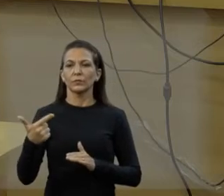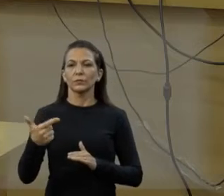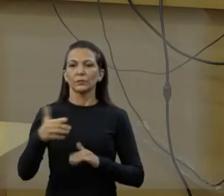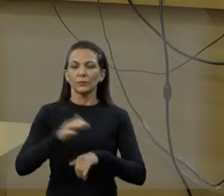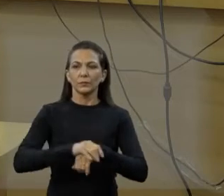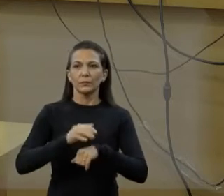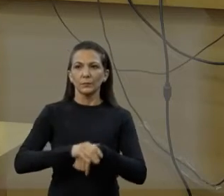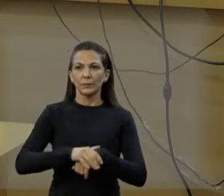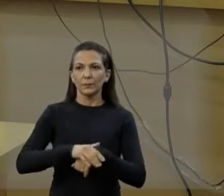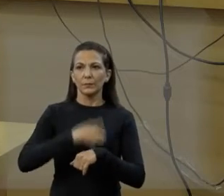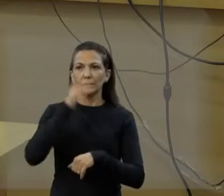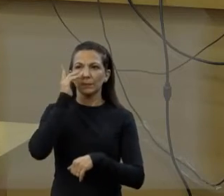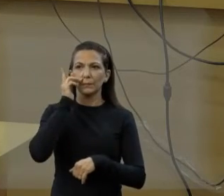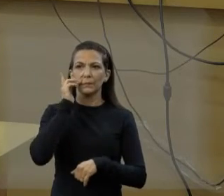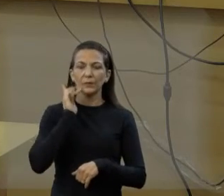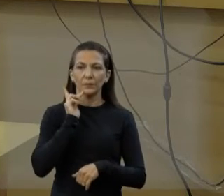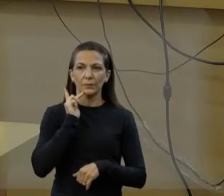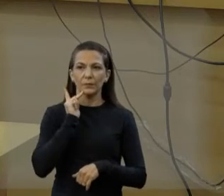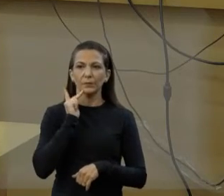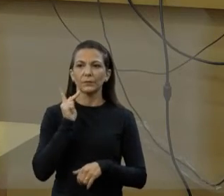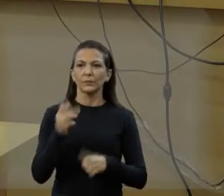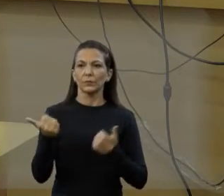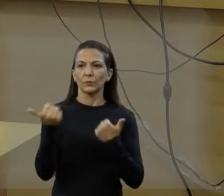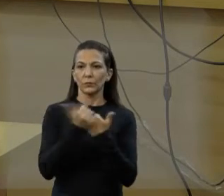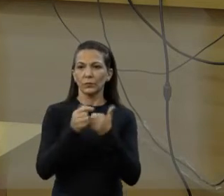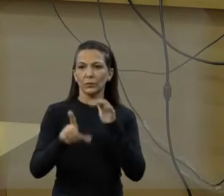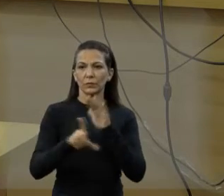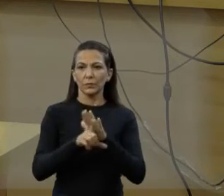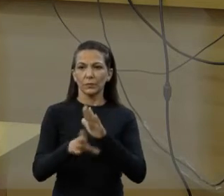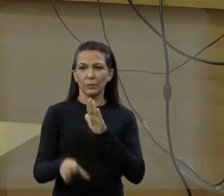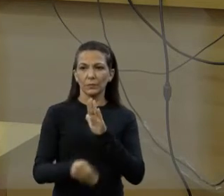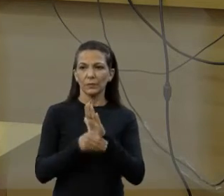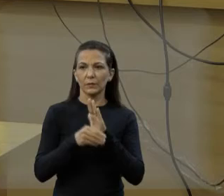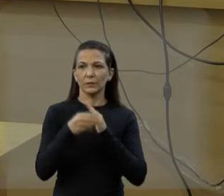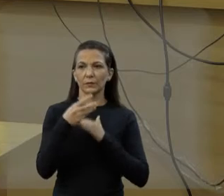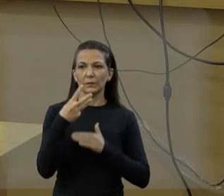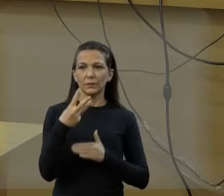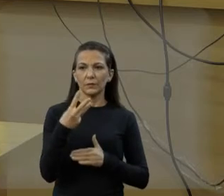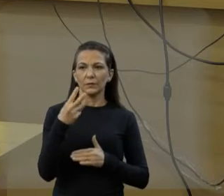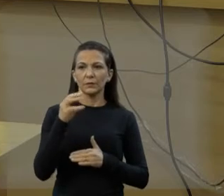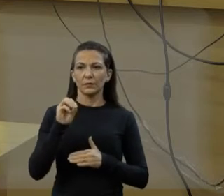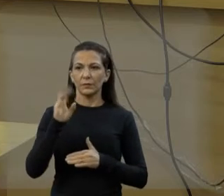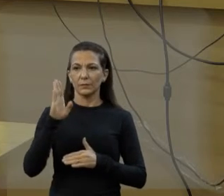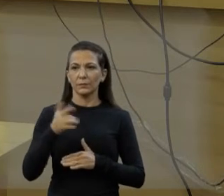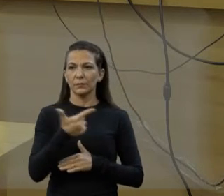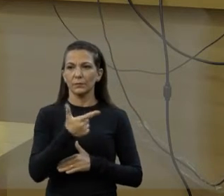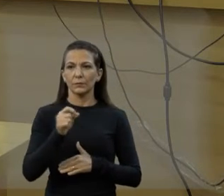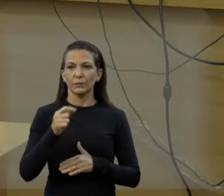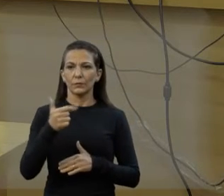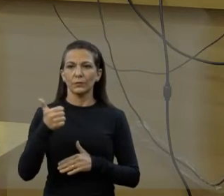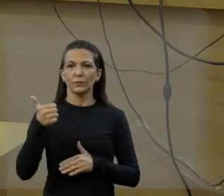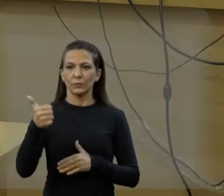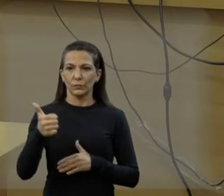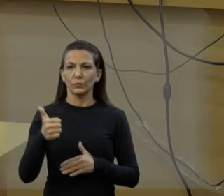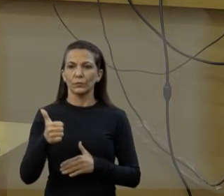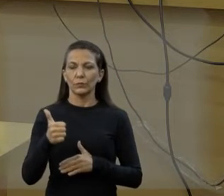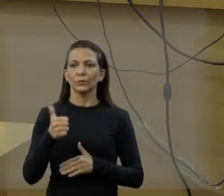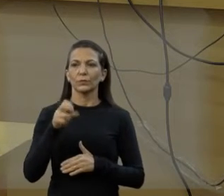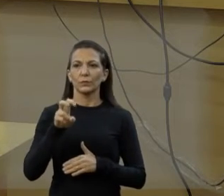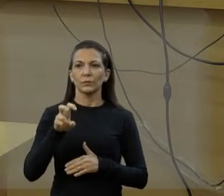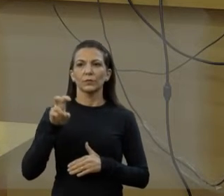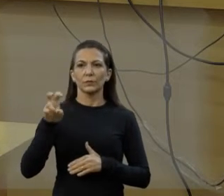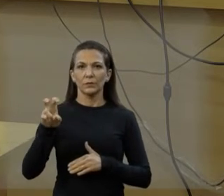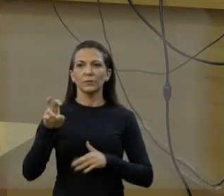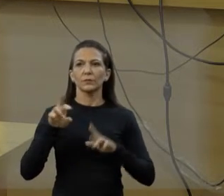Landim inclusão do substitutivo do projeto de lei complementar número 3 de 2022 na ordem do dia da quinquagésima quinta